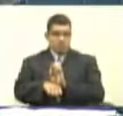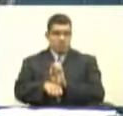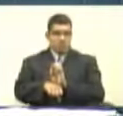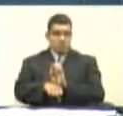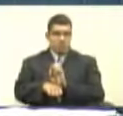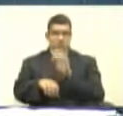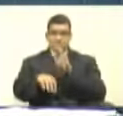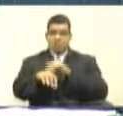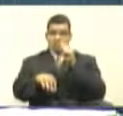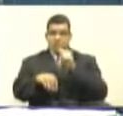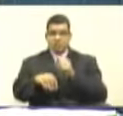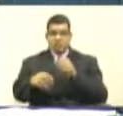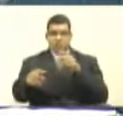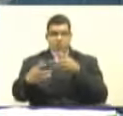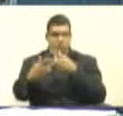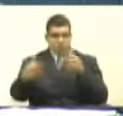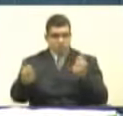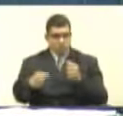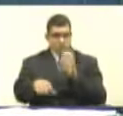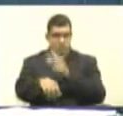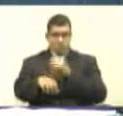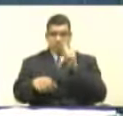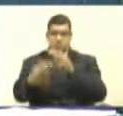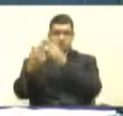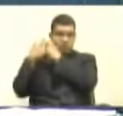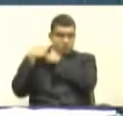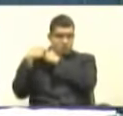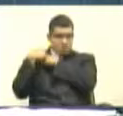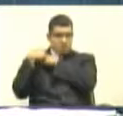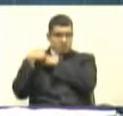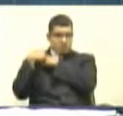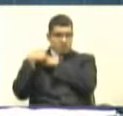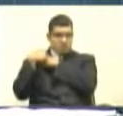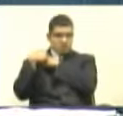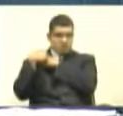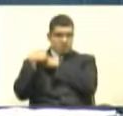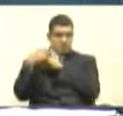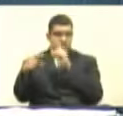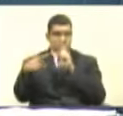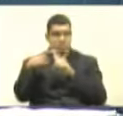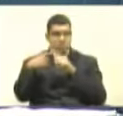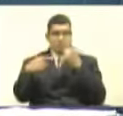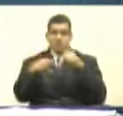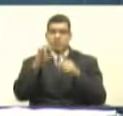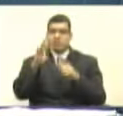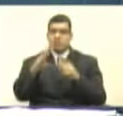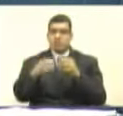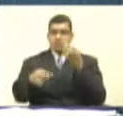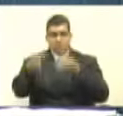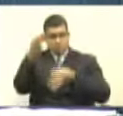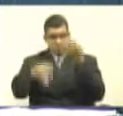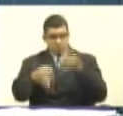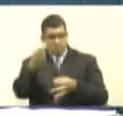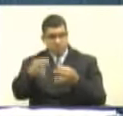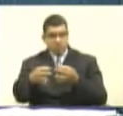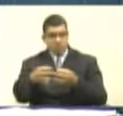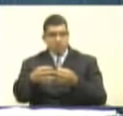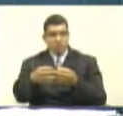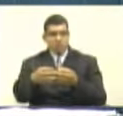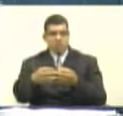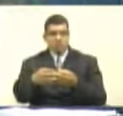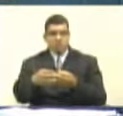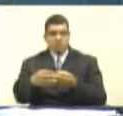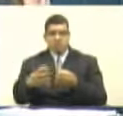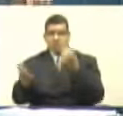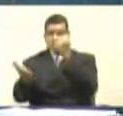apure melhor os fatos, que apure melhor os responsáveis. porque não é só o tribunal que deve ser crucificado.